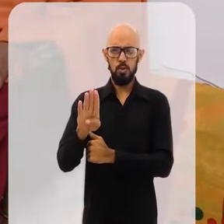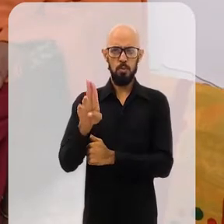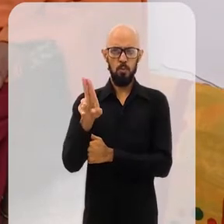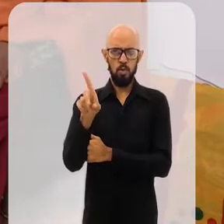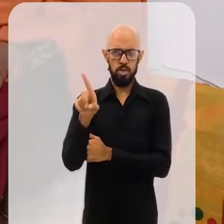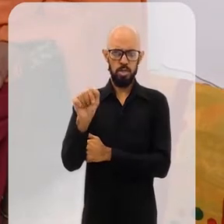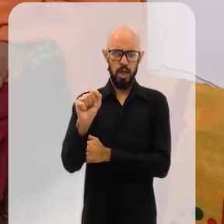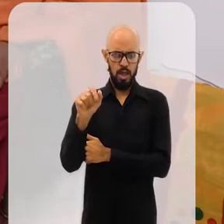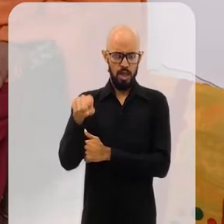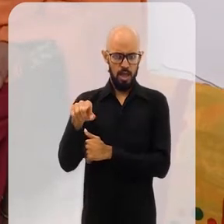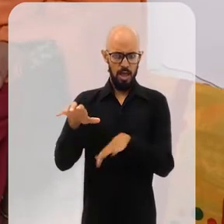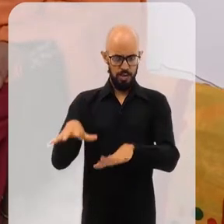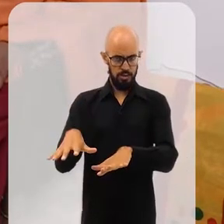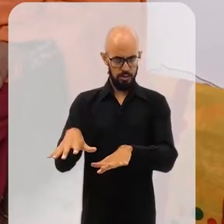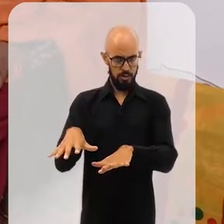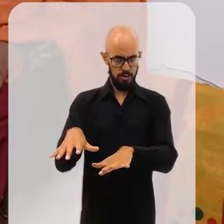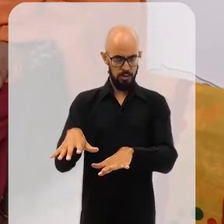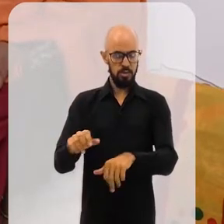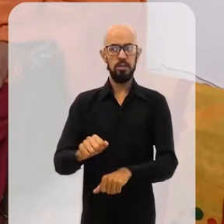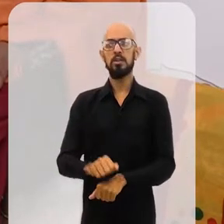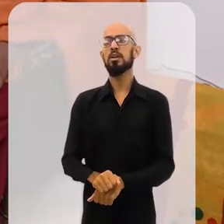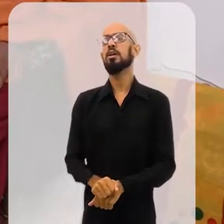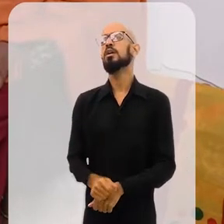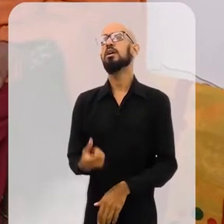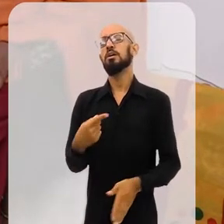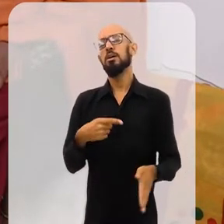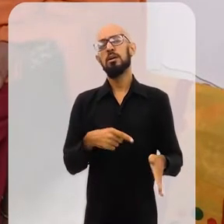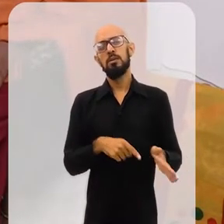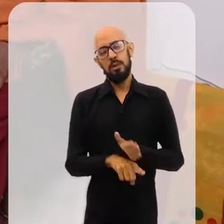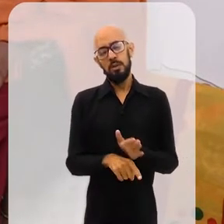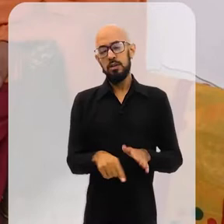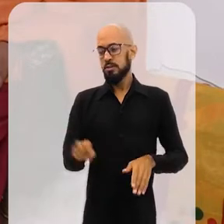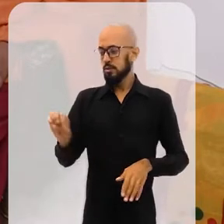assim? Sim. Agora você vai ver o budismo